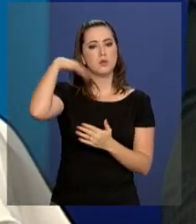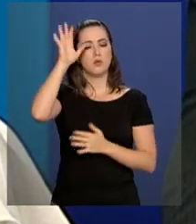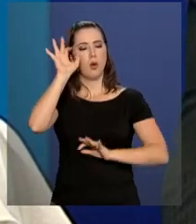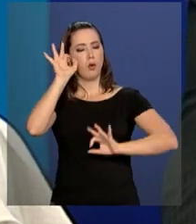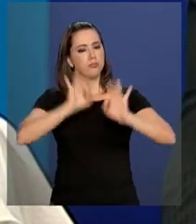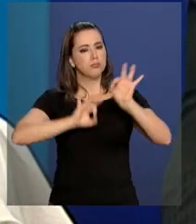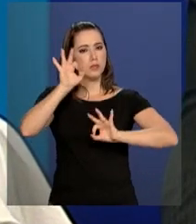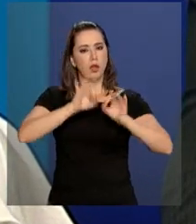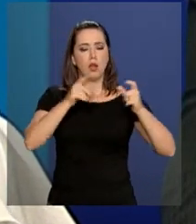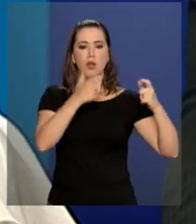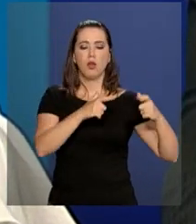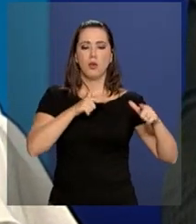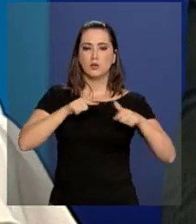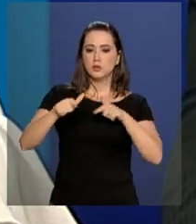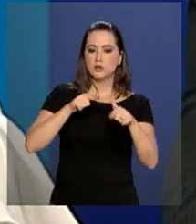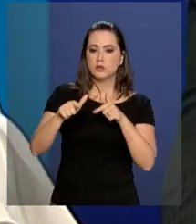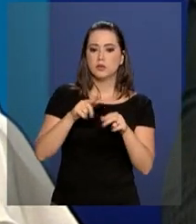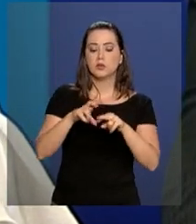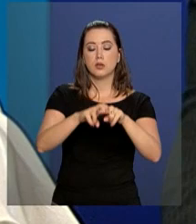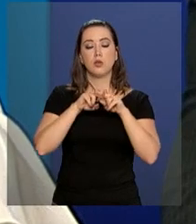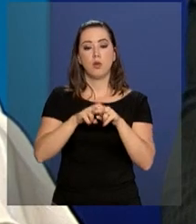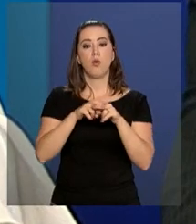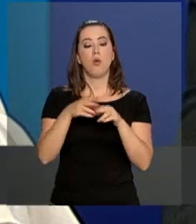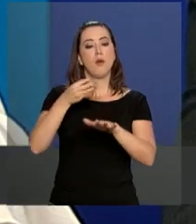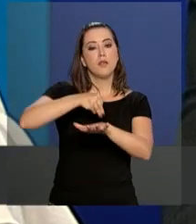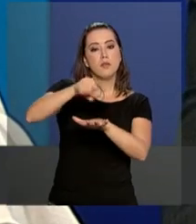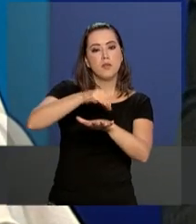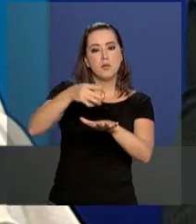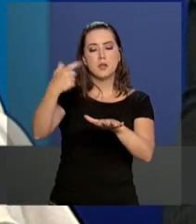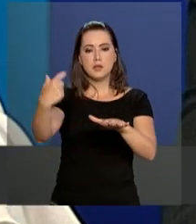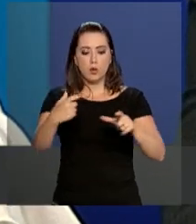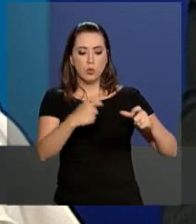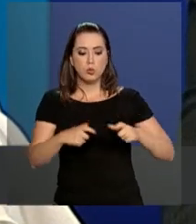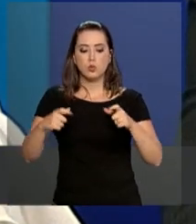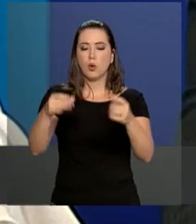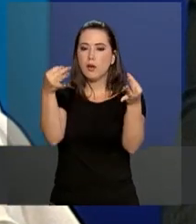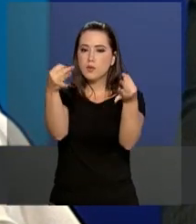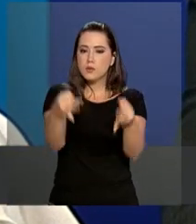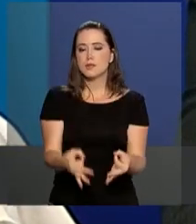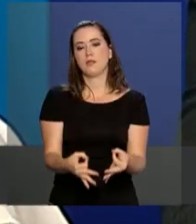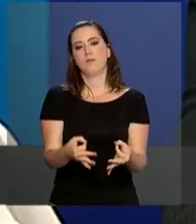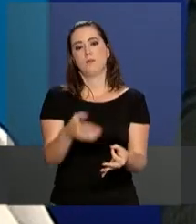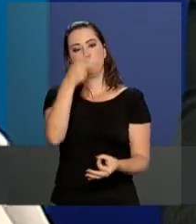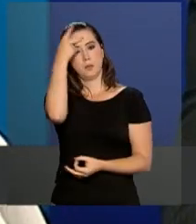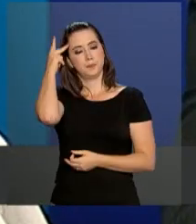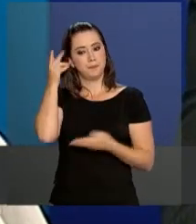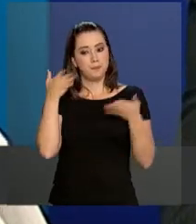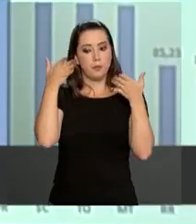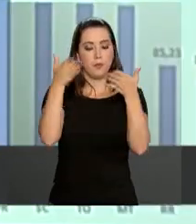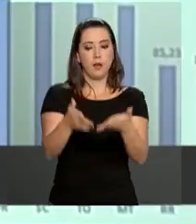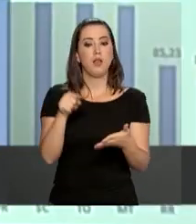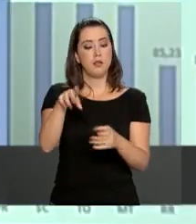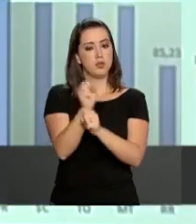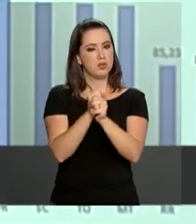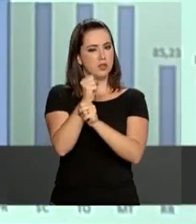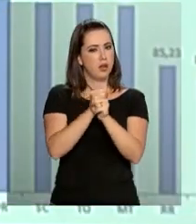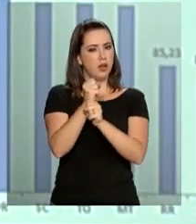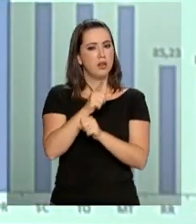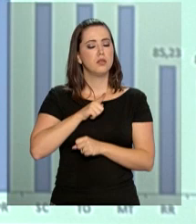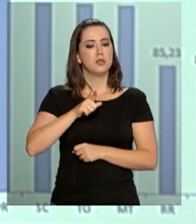operacionaliza são com a informação exata do local de prova para os nossos participantes e este ano nós tivemos